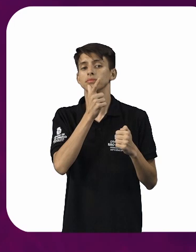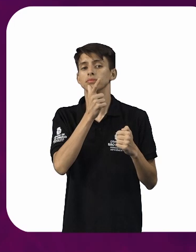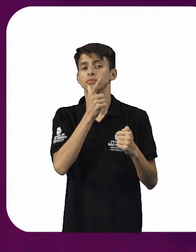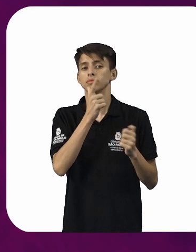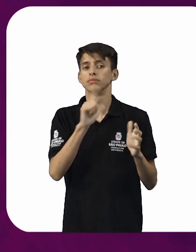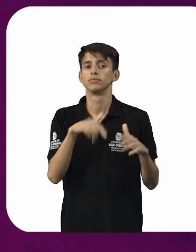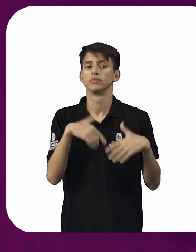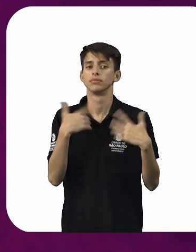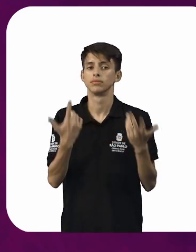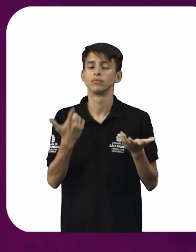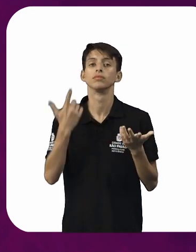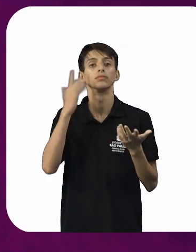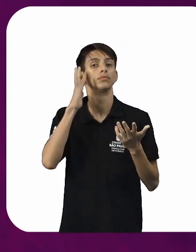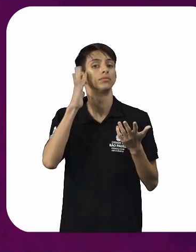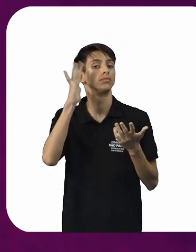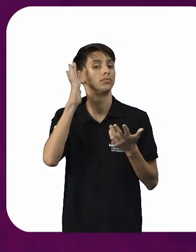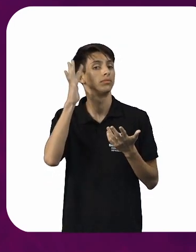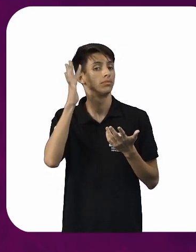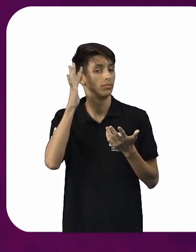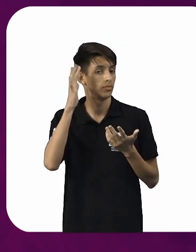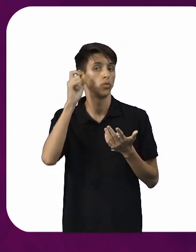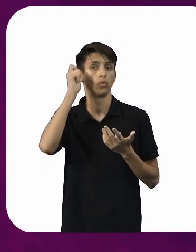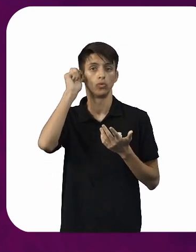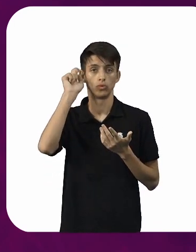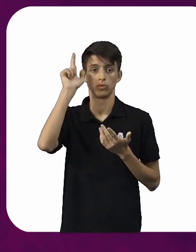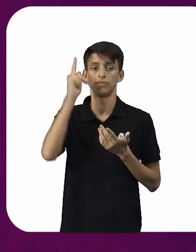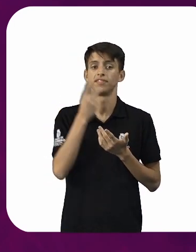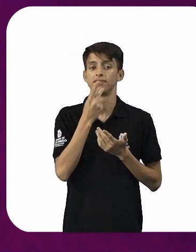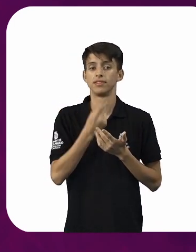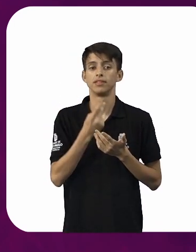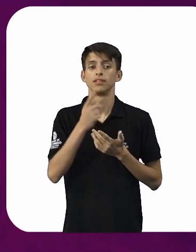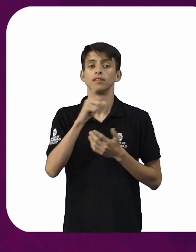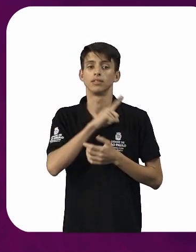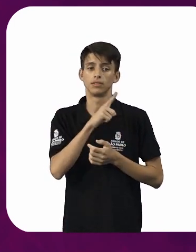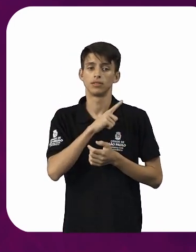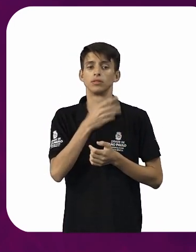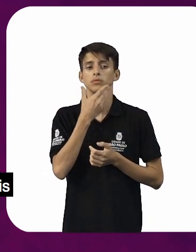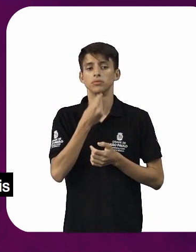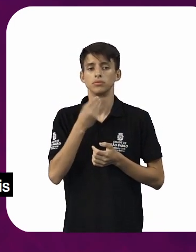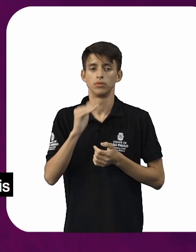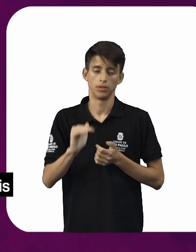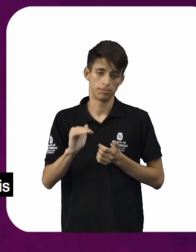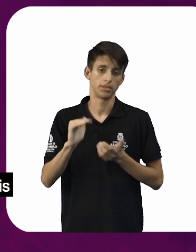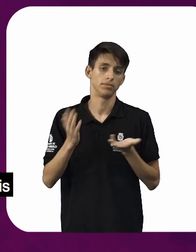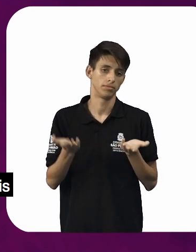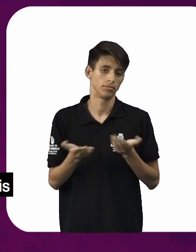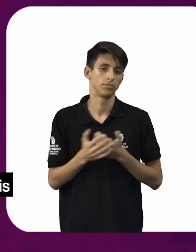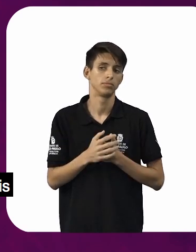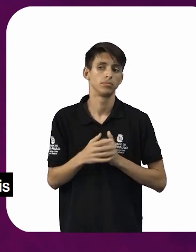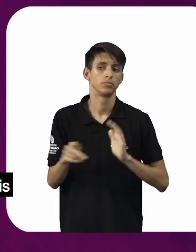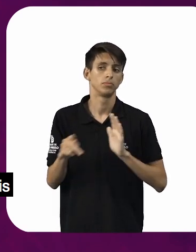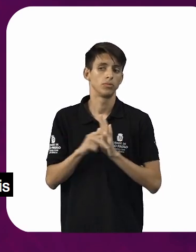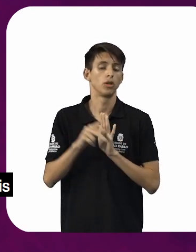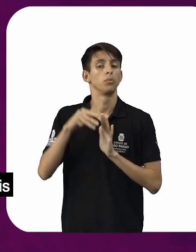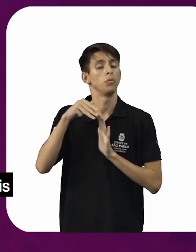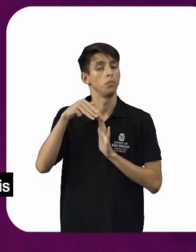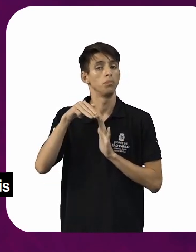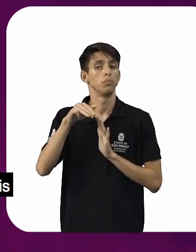Logo, deduz-se, culturalmente falando, temos um homem aqui, um gênero